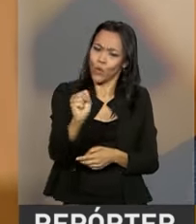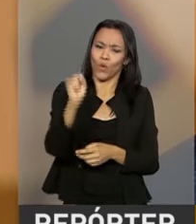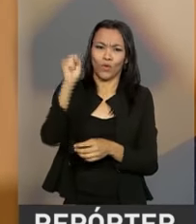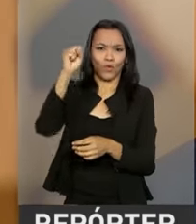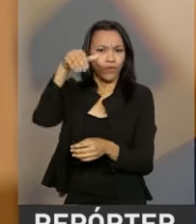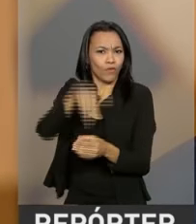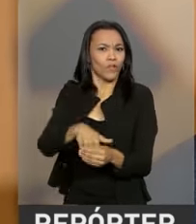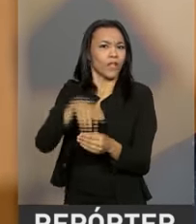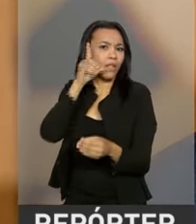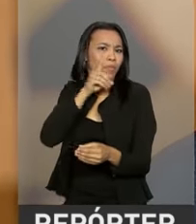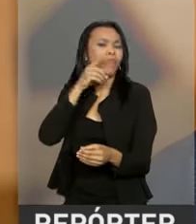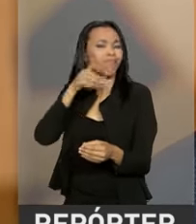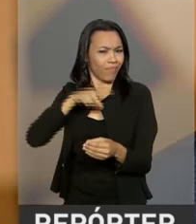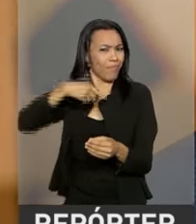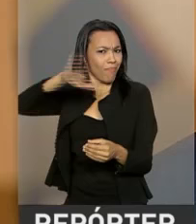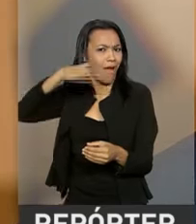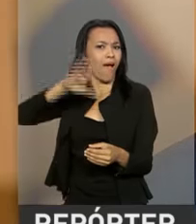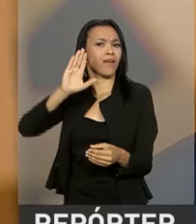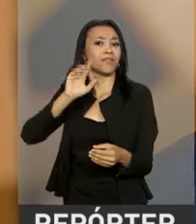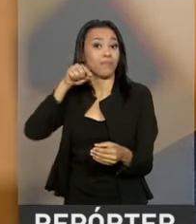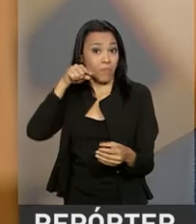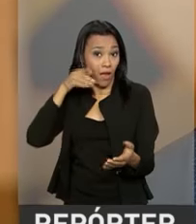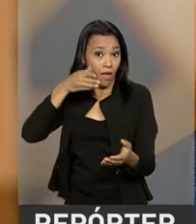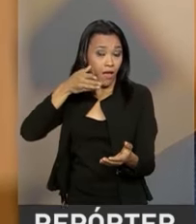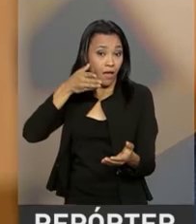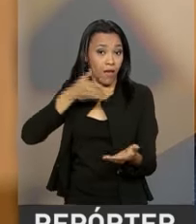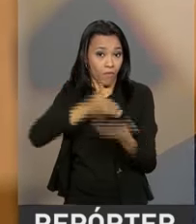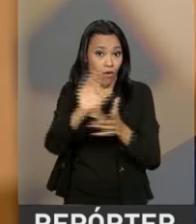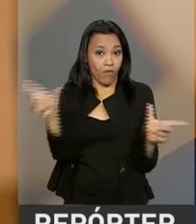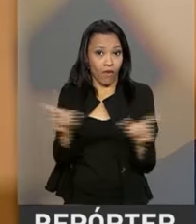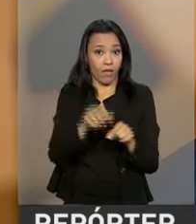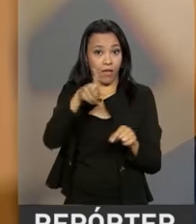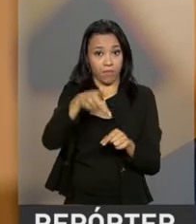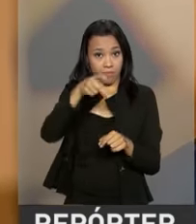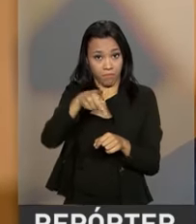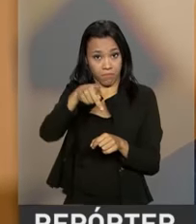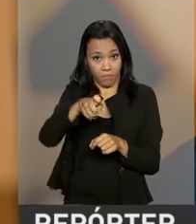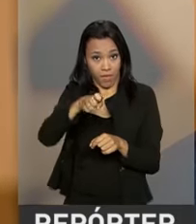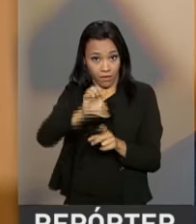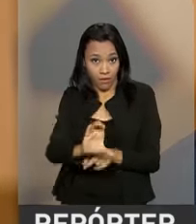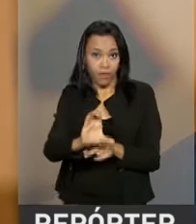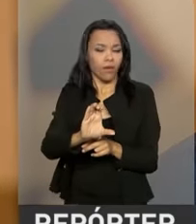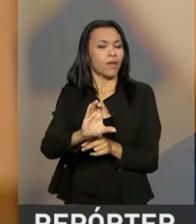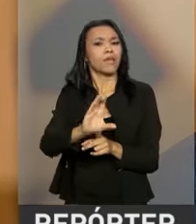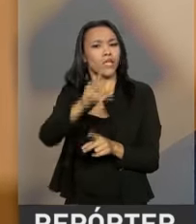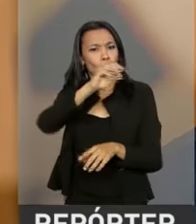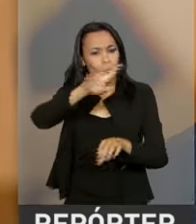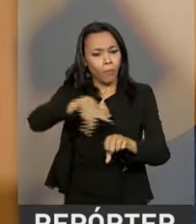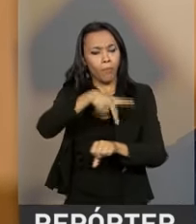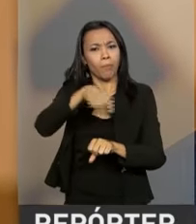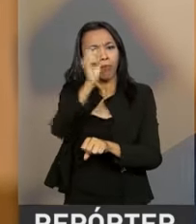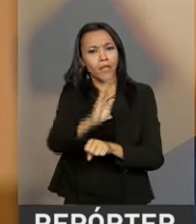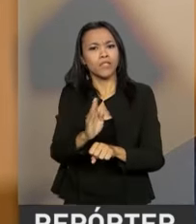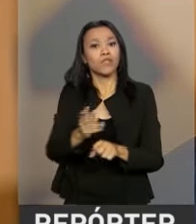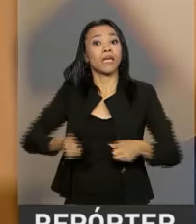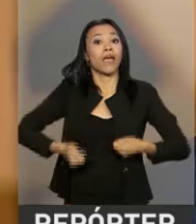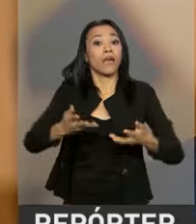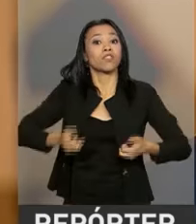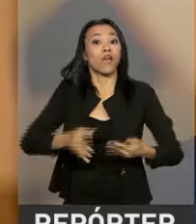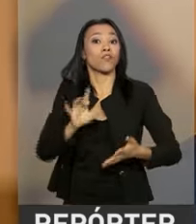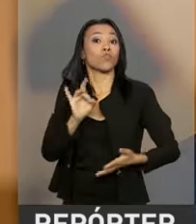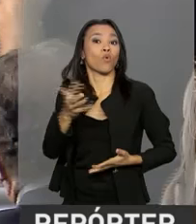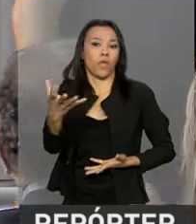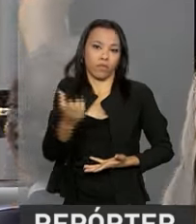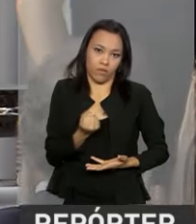aprovação da medida da PEC, da medida que vai fazer com que o Brasil passe a gastar apenas